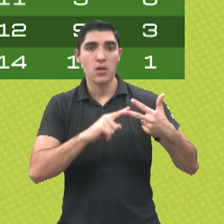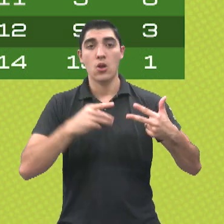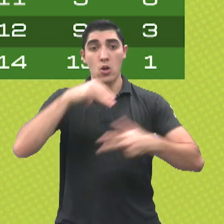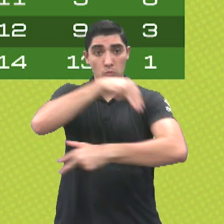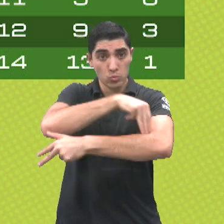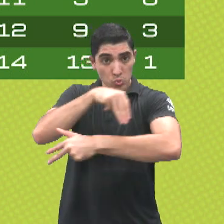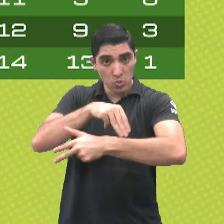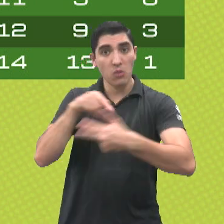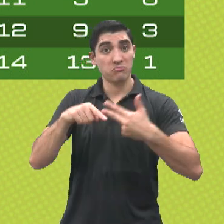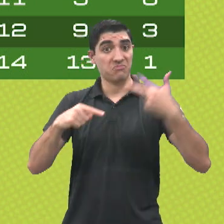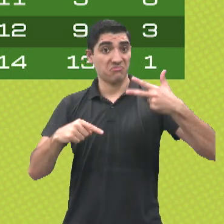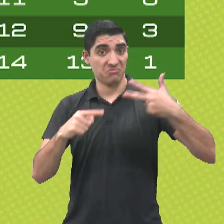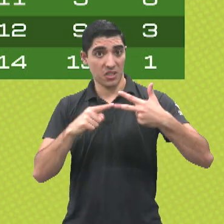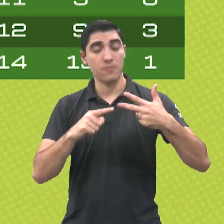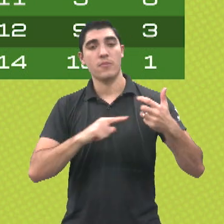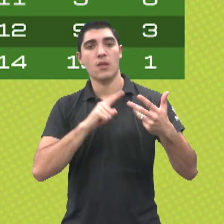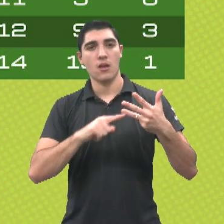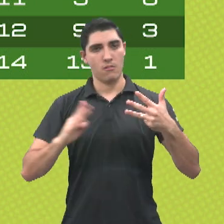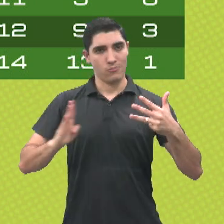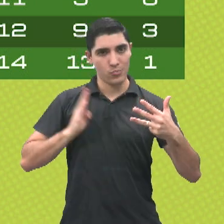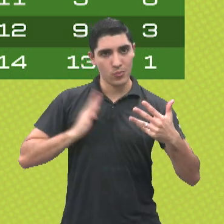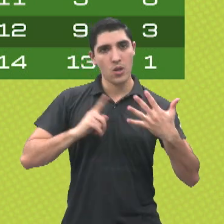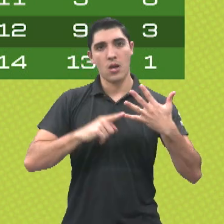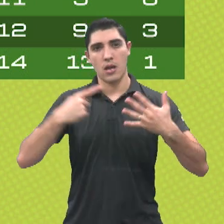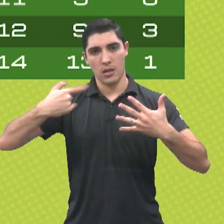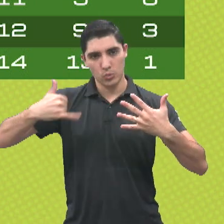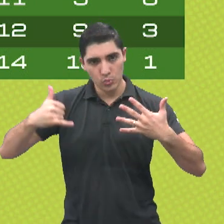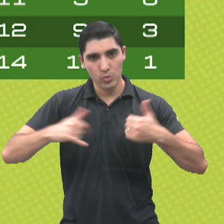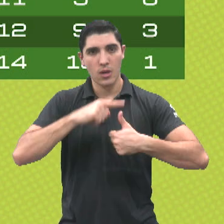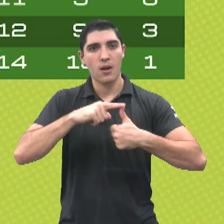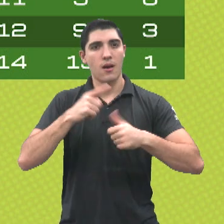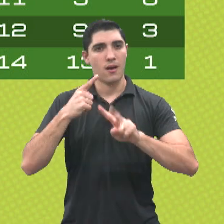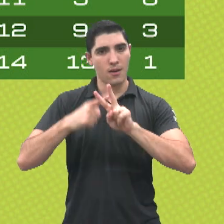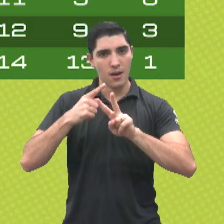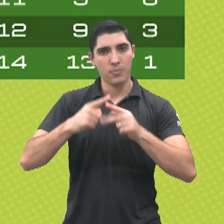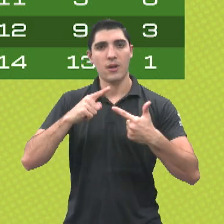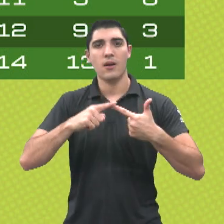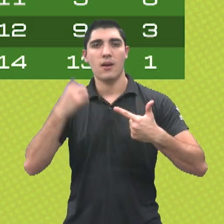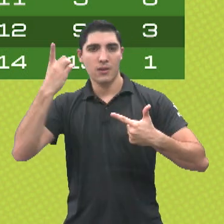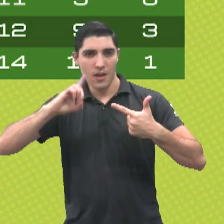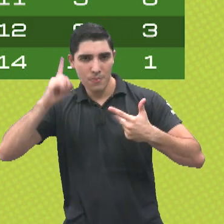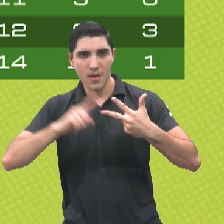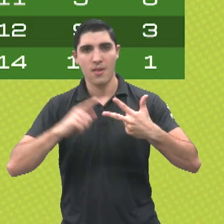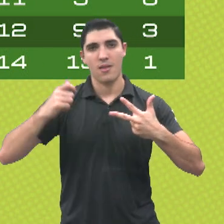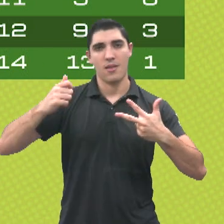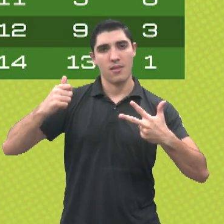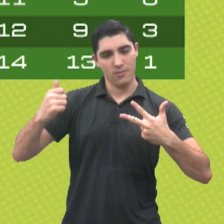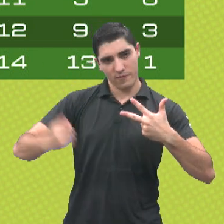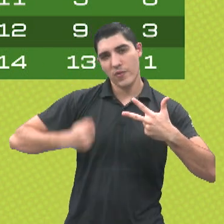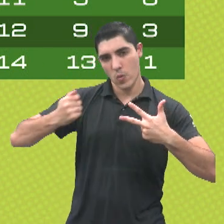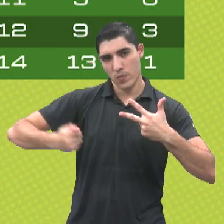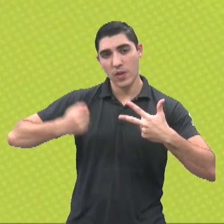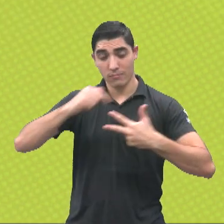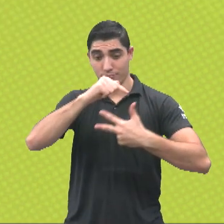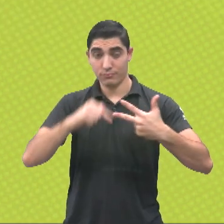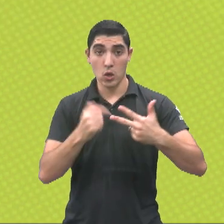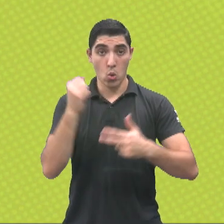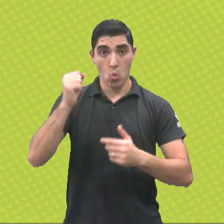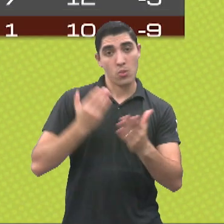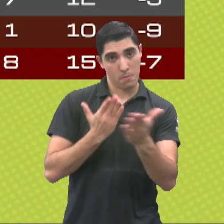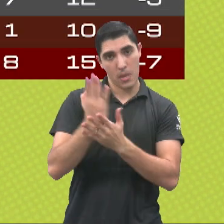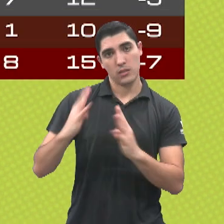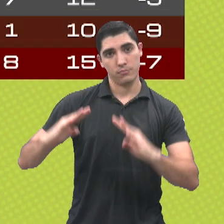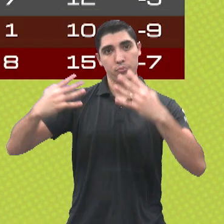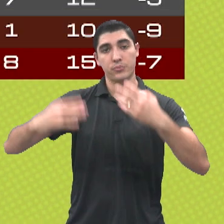assumiu a 3ª posição, Oeste, Ituano, Capivariano, Grêmio Prudente e Ferroviária seriam os 8 classificados para a fase de mata-mata. Vira a tabela para a gente, Matheus,